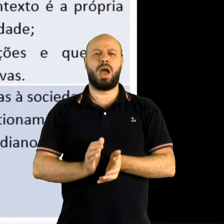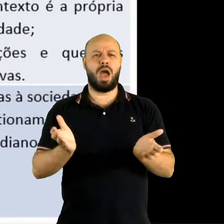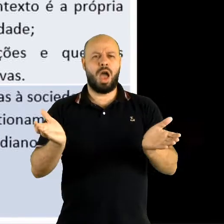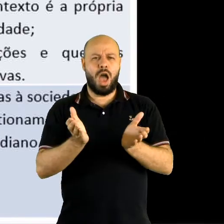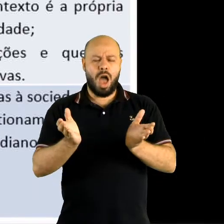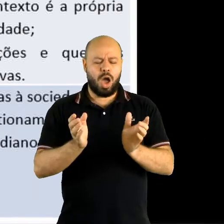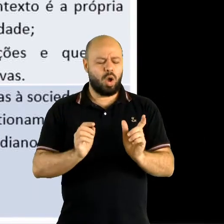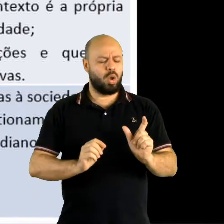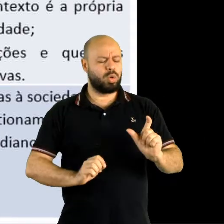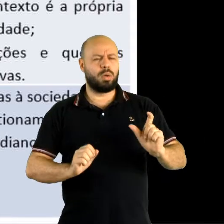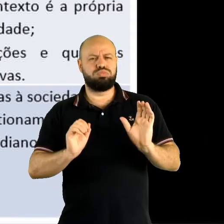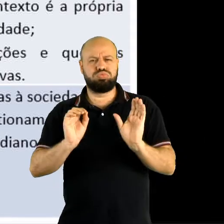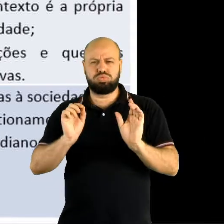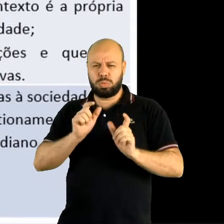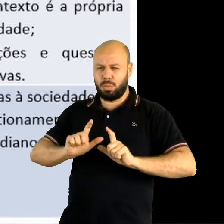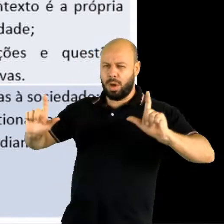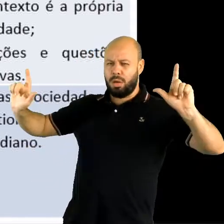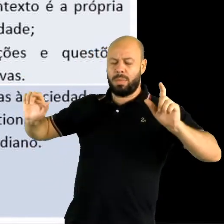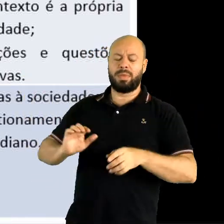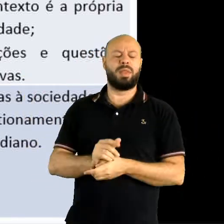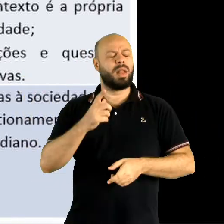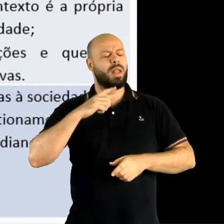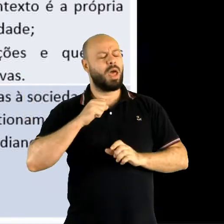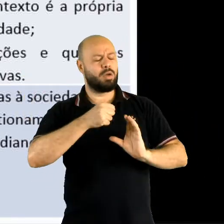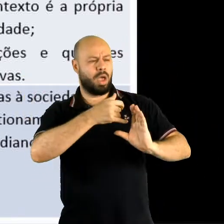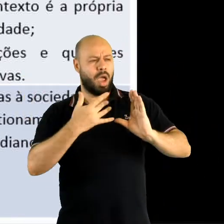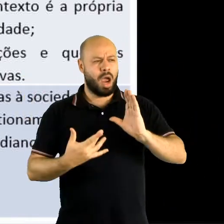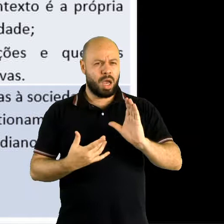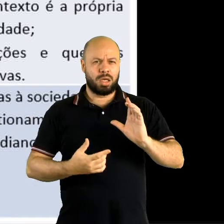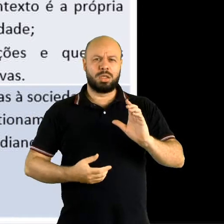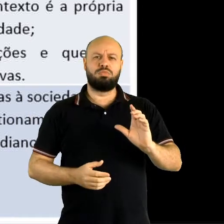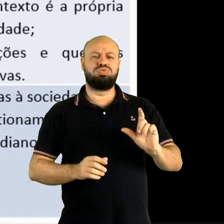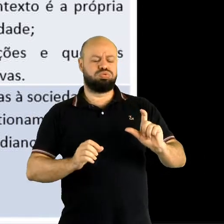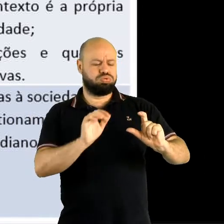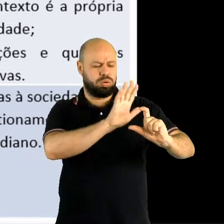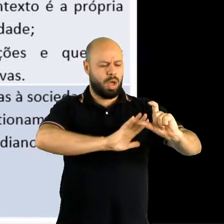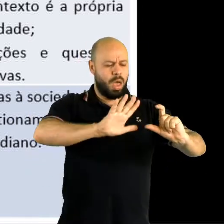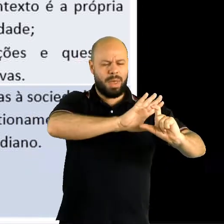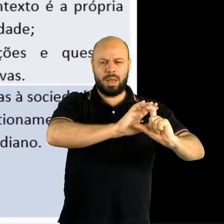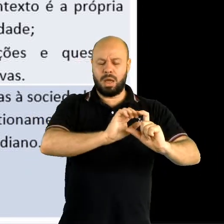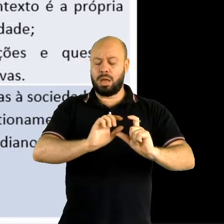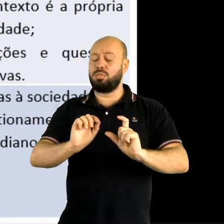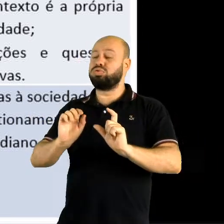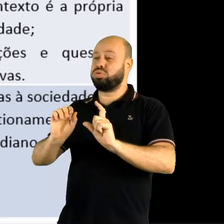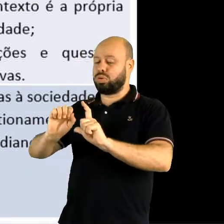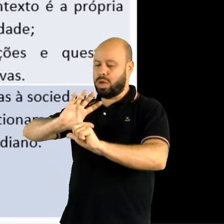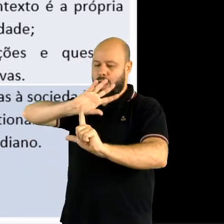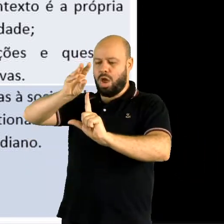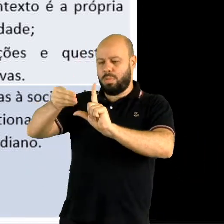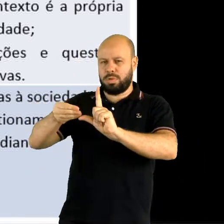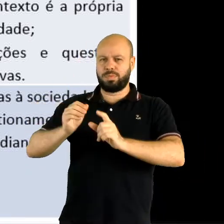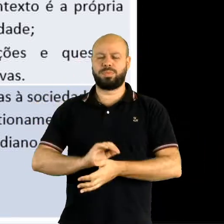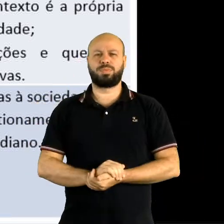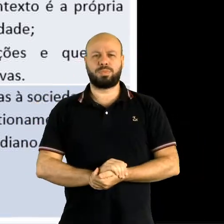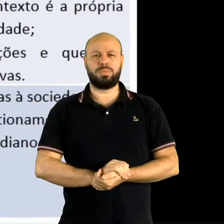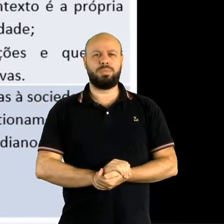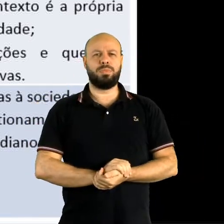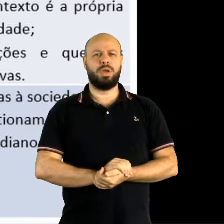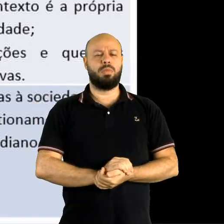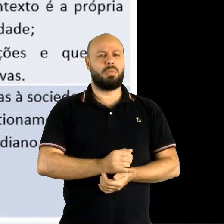favor. Então, vamos lá. O que é charge e suas características e exemplos? E o que é